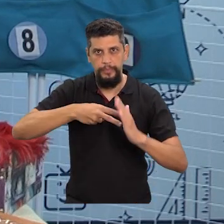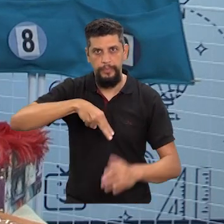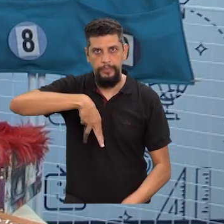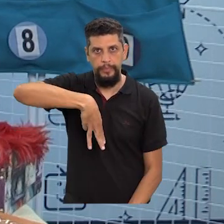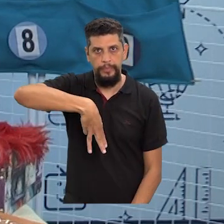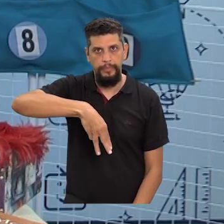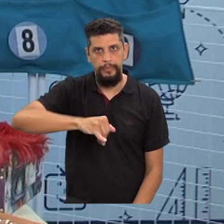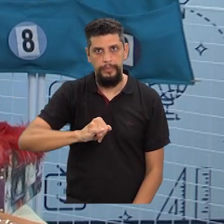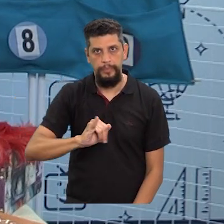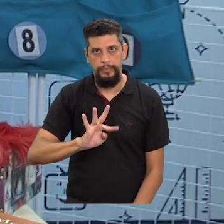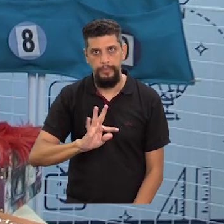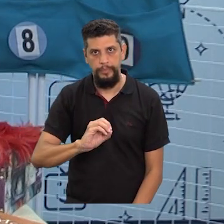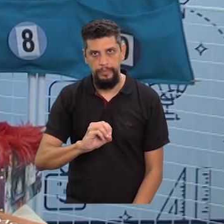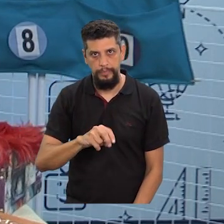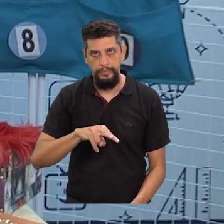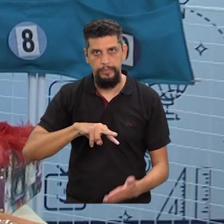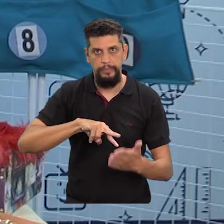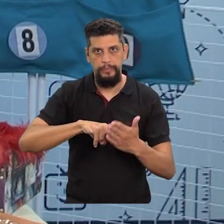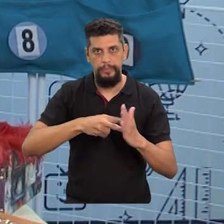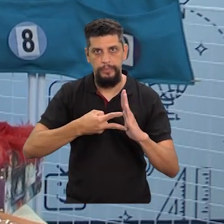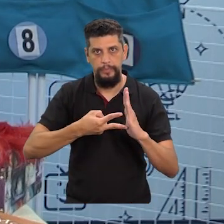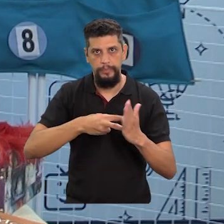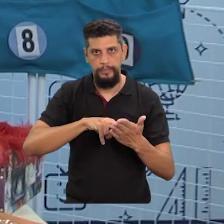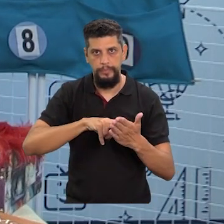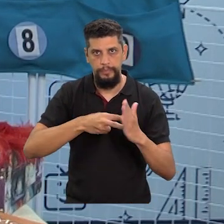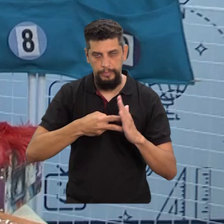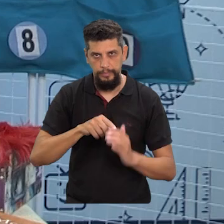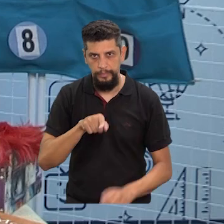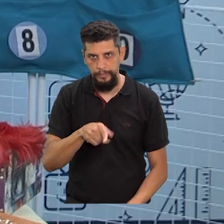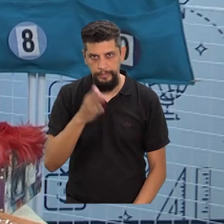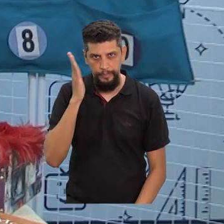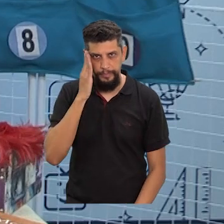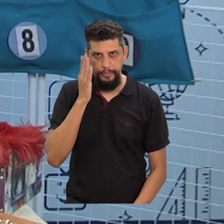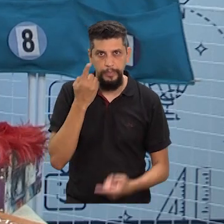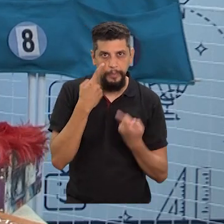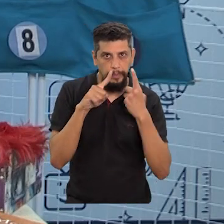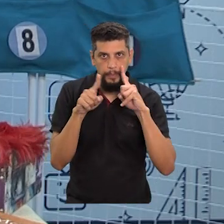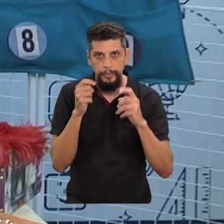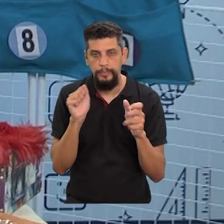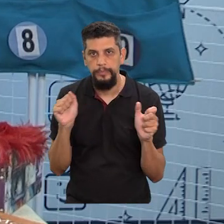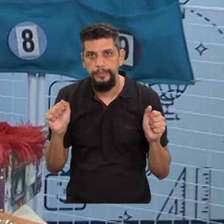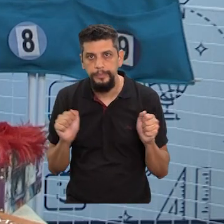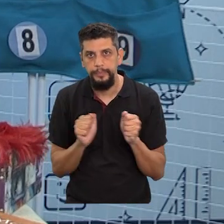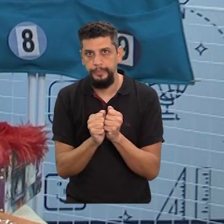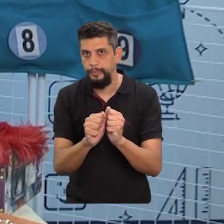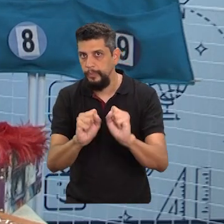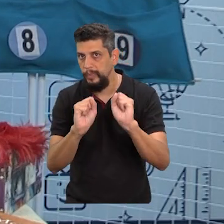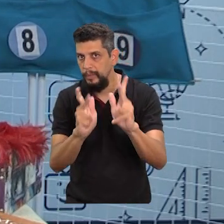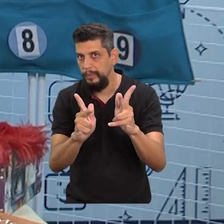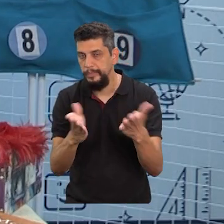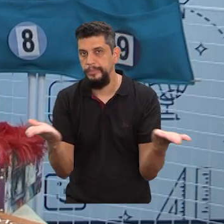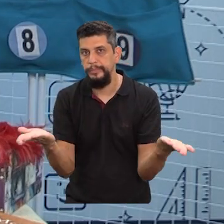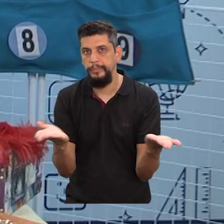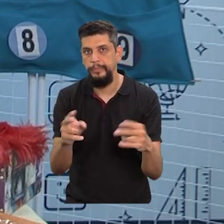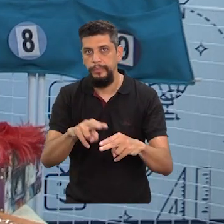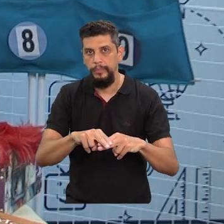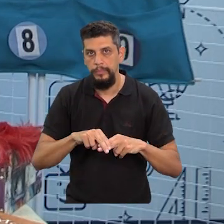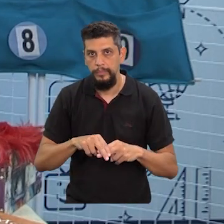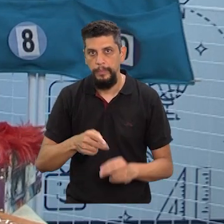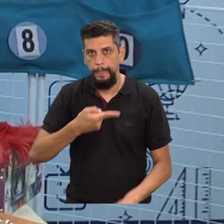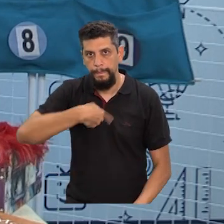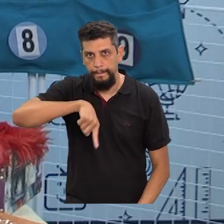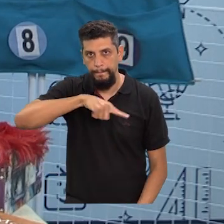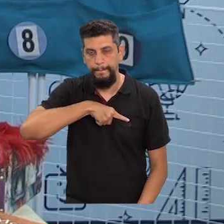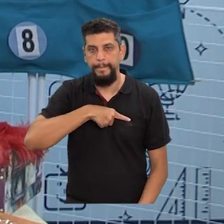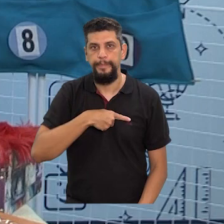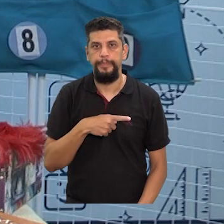mitos? Sabem? Então, quero ver se vocês sabem ou não, a gente vai descobrindo juntos, certo? E para isso,